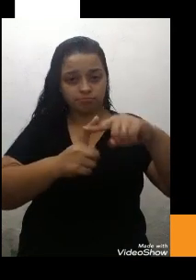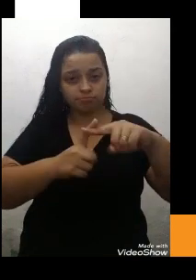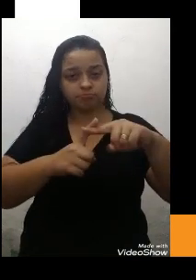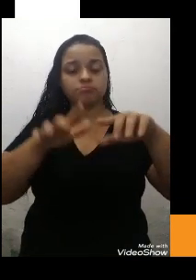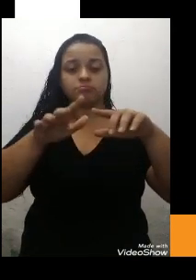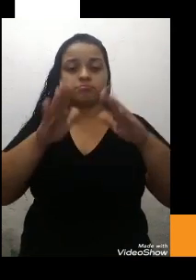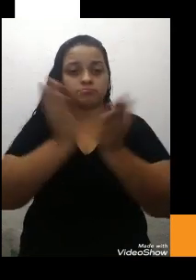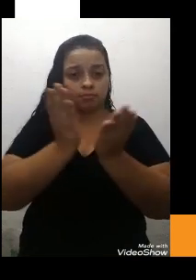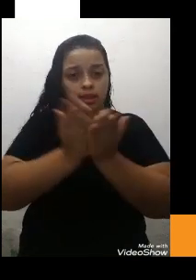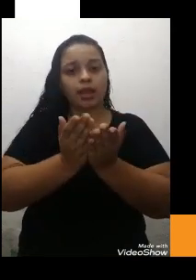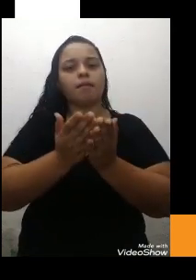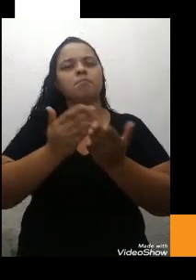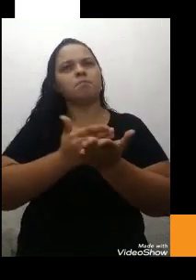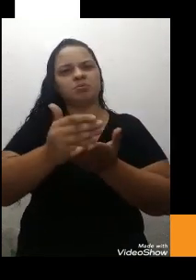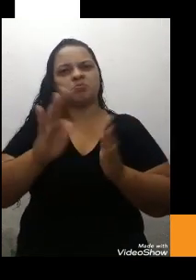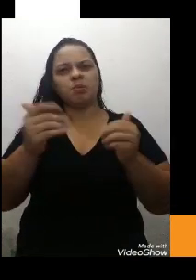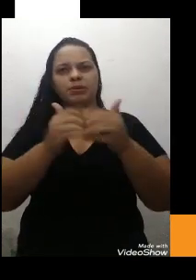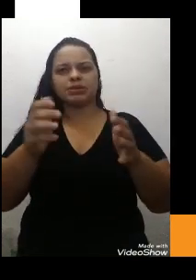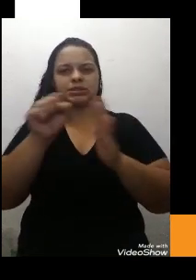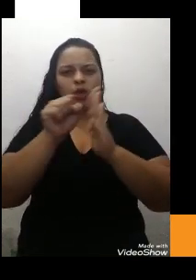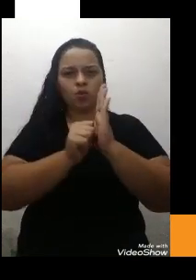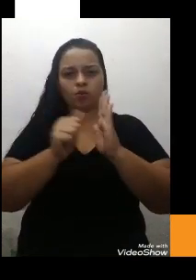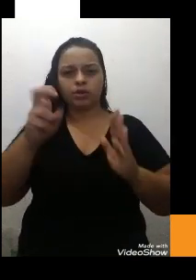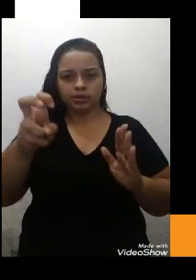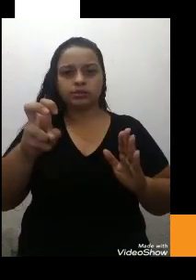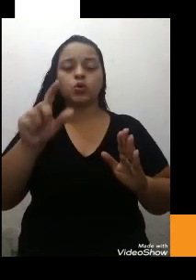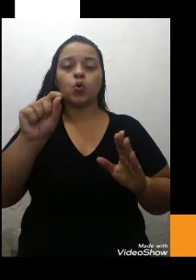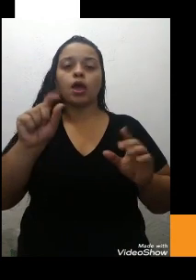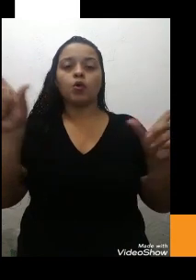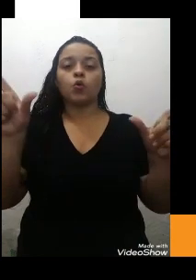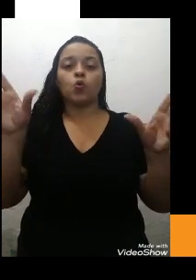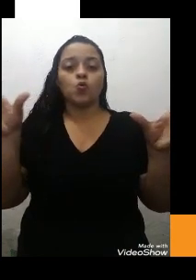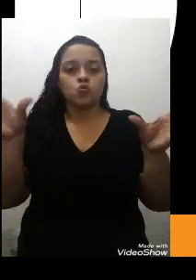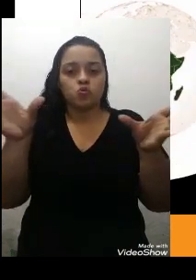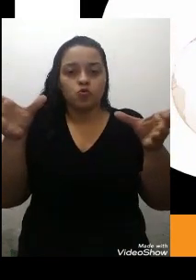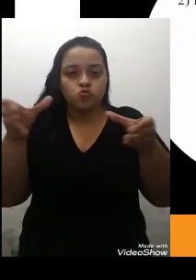que se estreita o contato com a Europa.